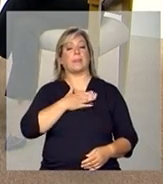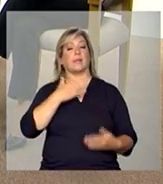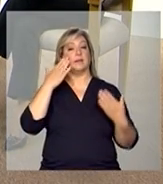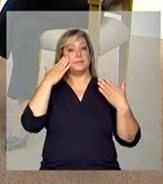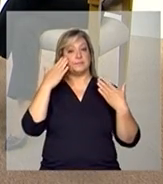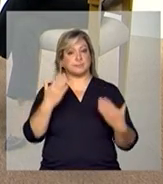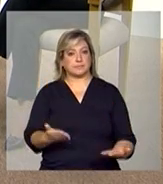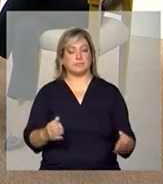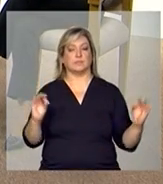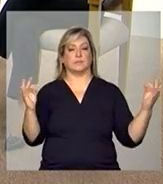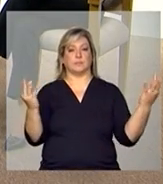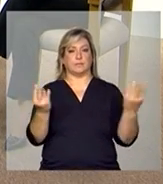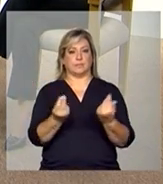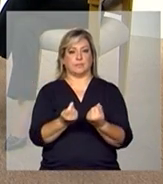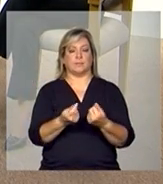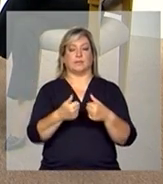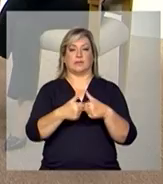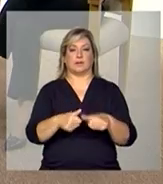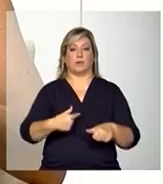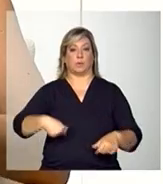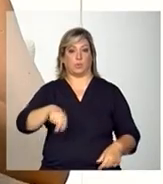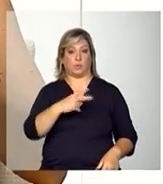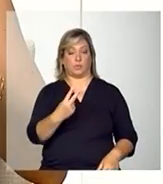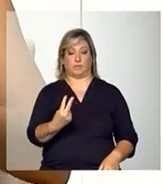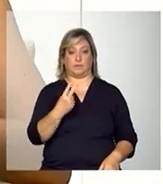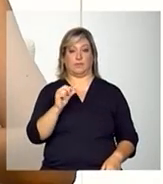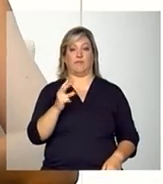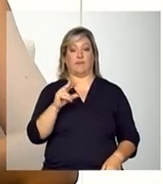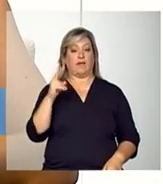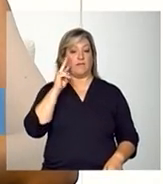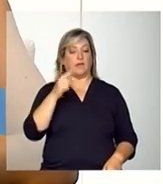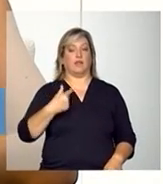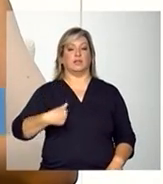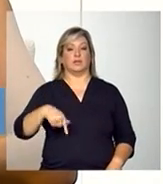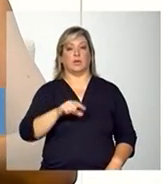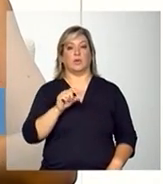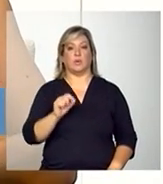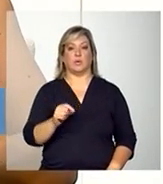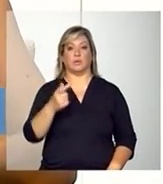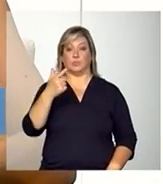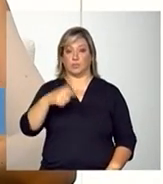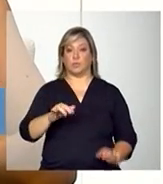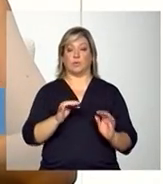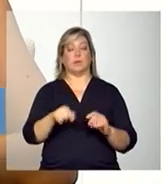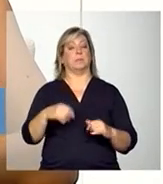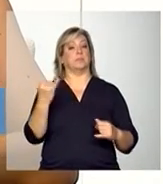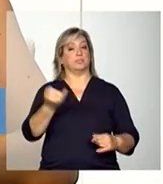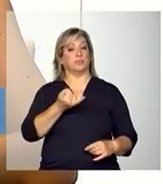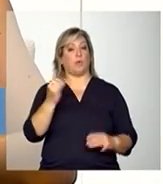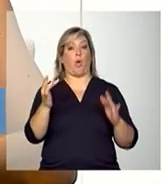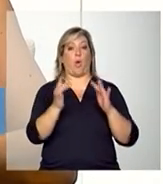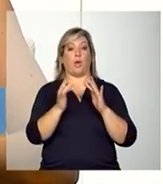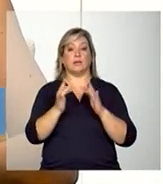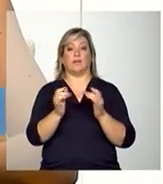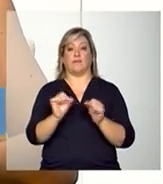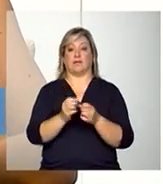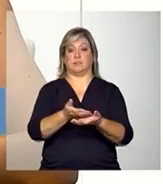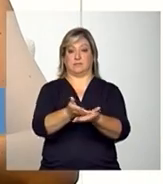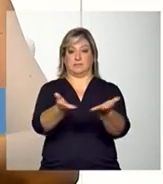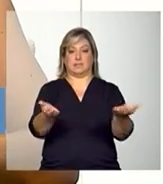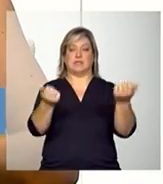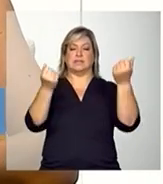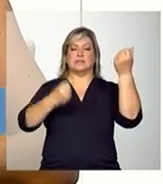atenção de todos que estão nos assistindo que vão nos ver no nos reprises é muito importante esse contato que a gente tem com vocês para poder